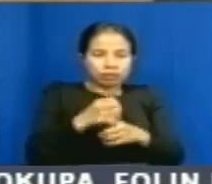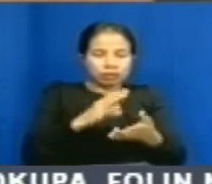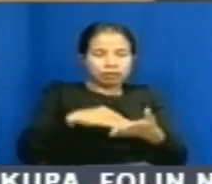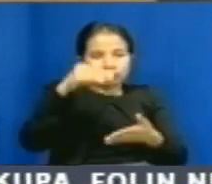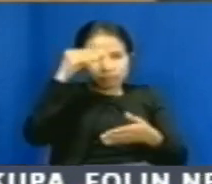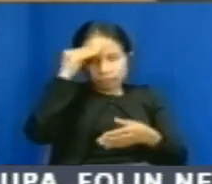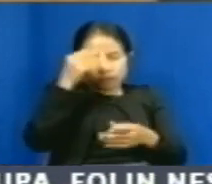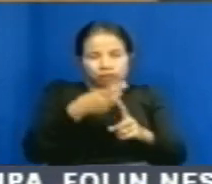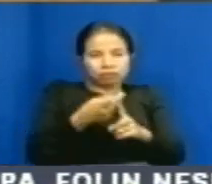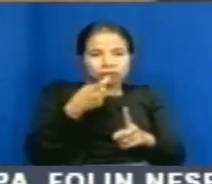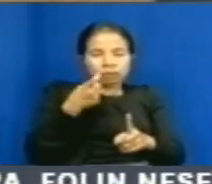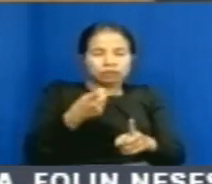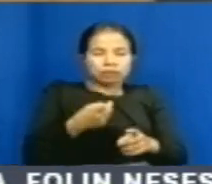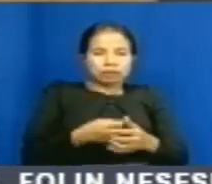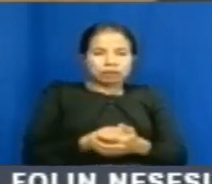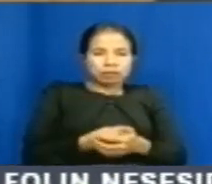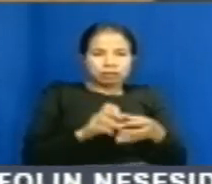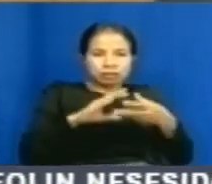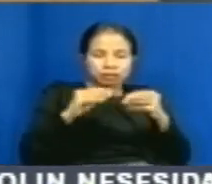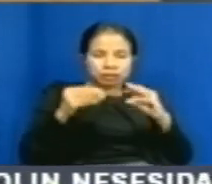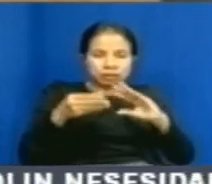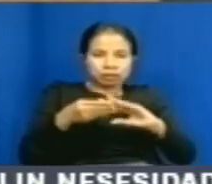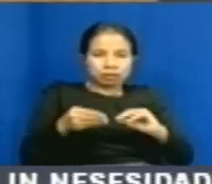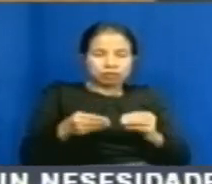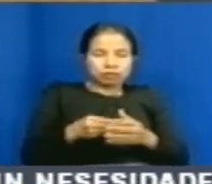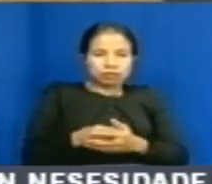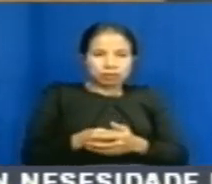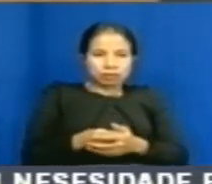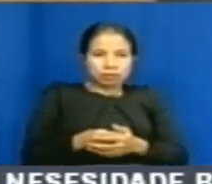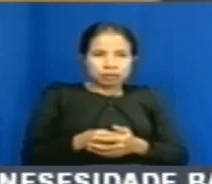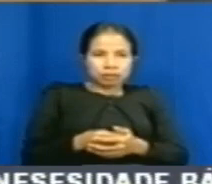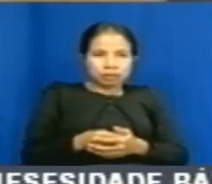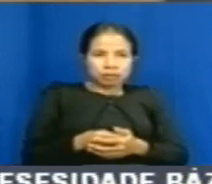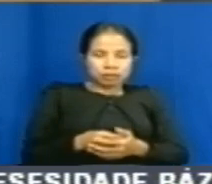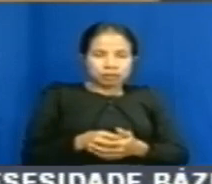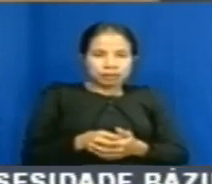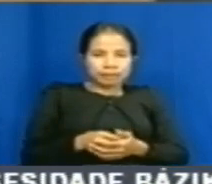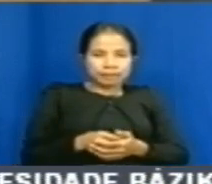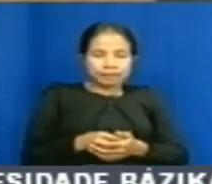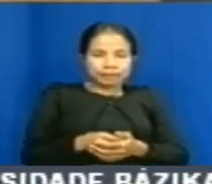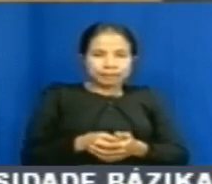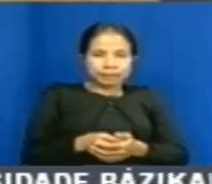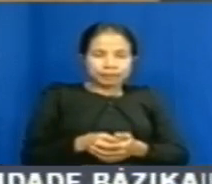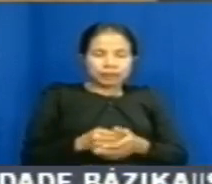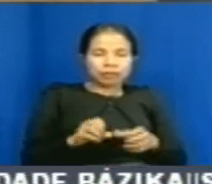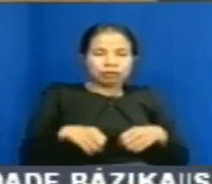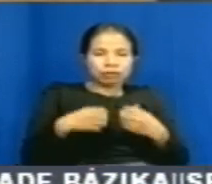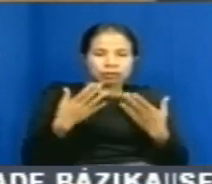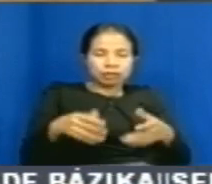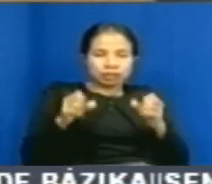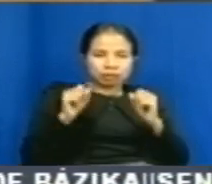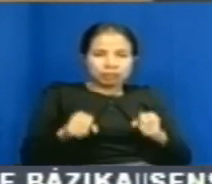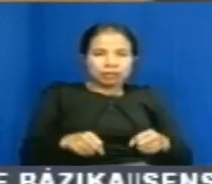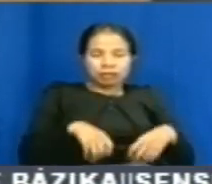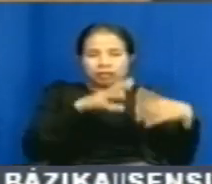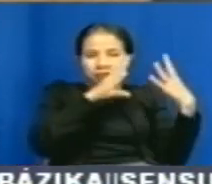aprende, usi a história, laureado Nobel da Paz sira, iha ne be, oinsa ato bele inspira